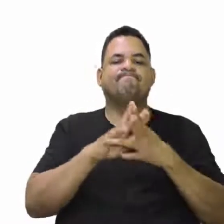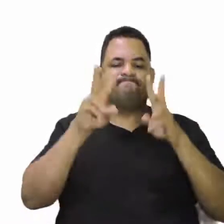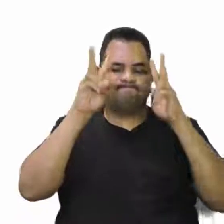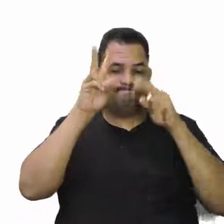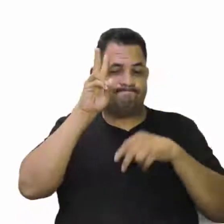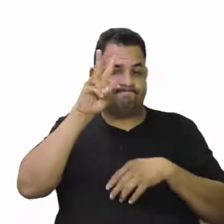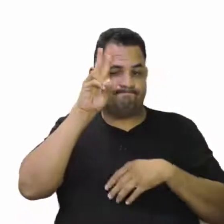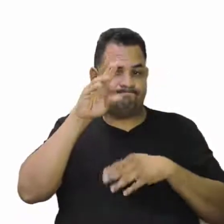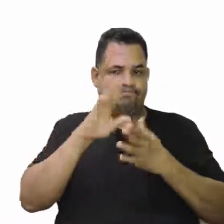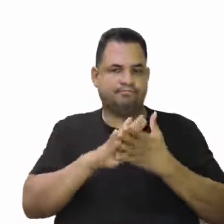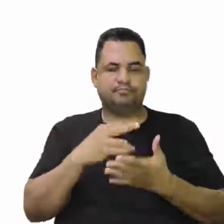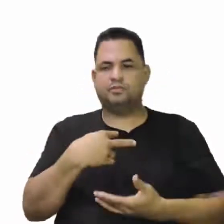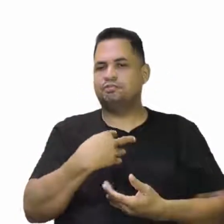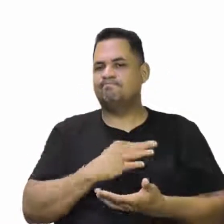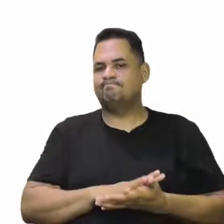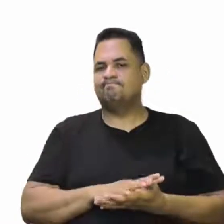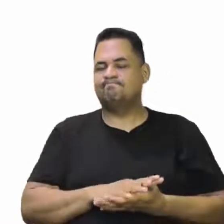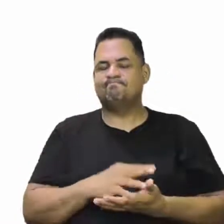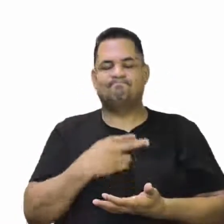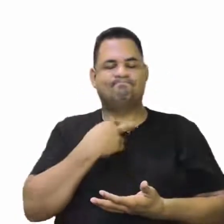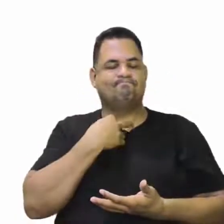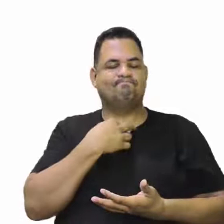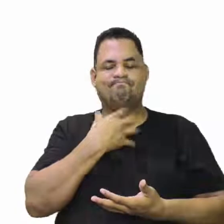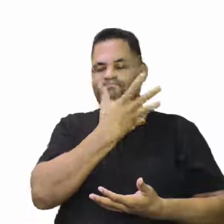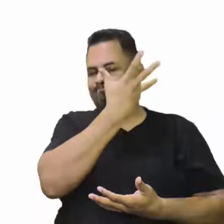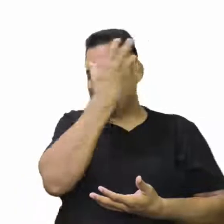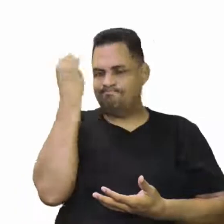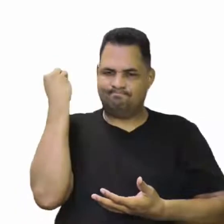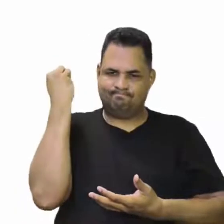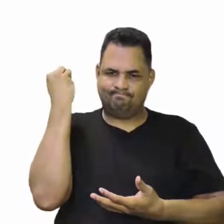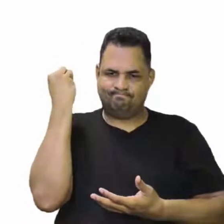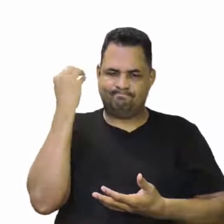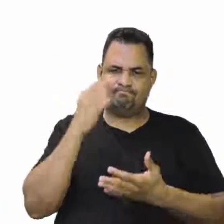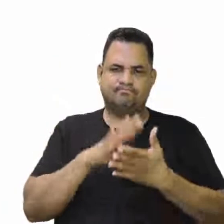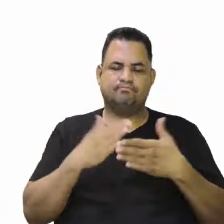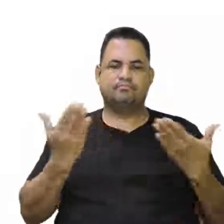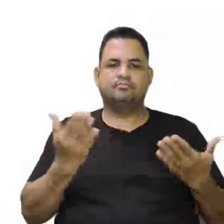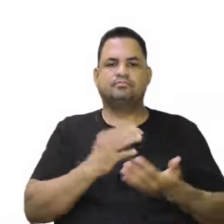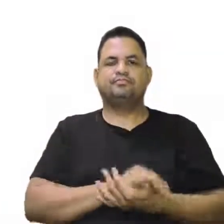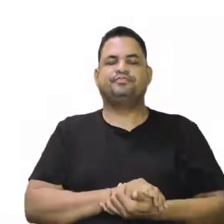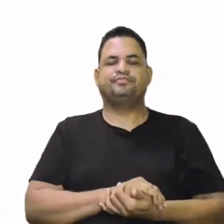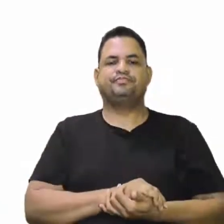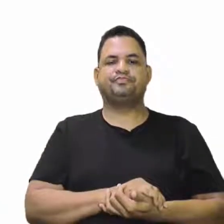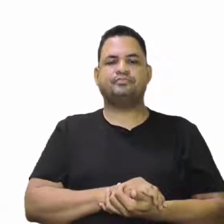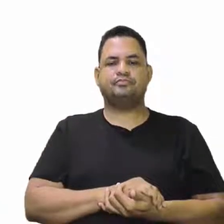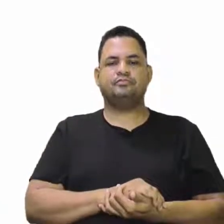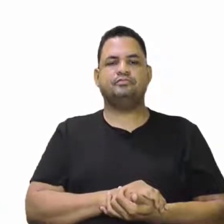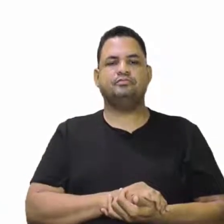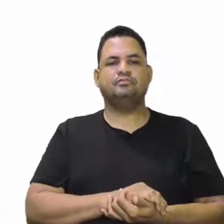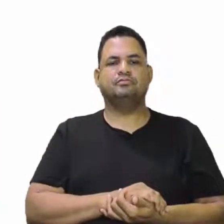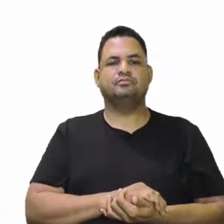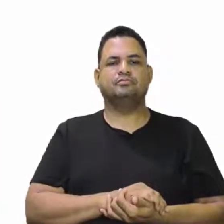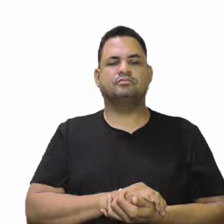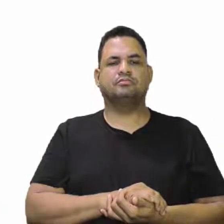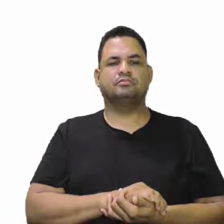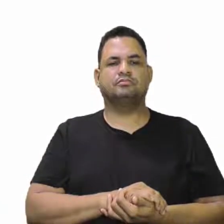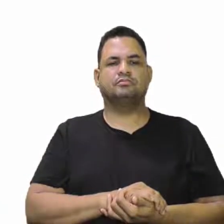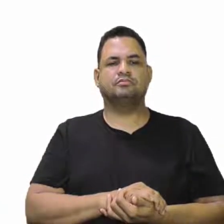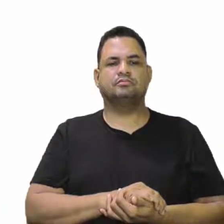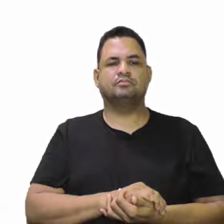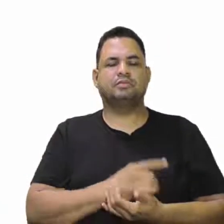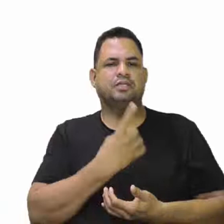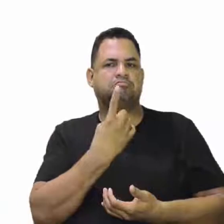você não pode esquecer. E é batata, gente, como 2 mais 2 são 4. Vem uma no Enem. Vem